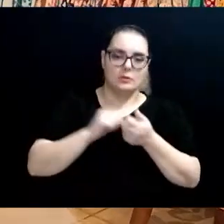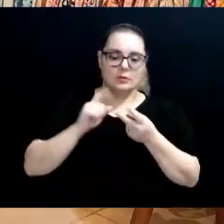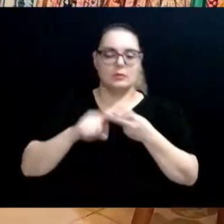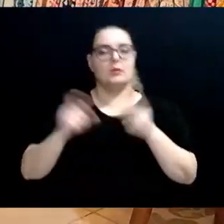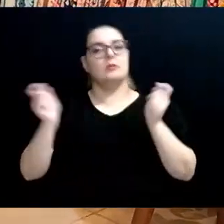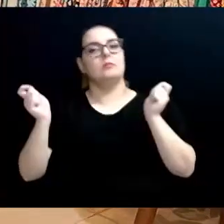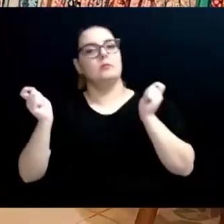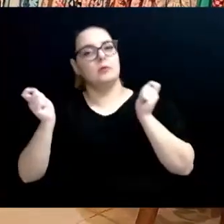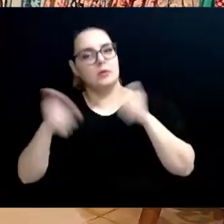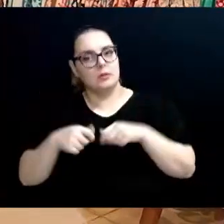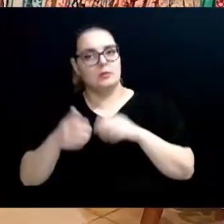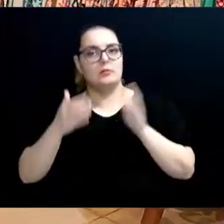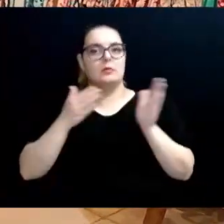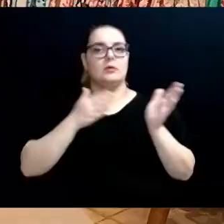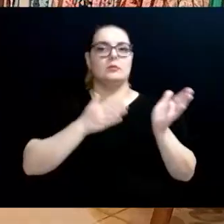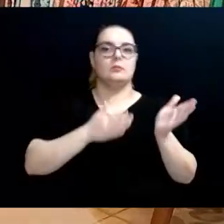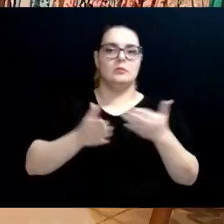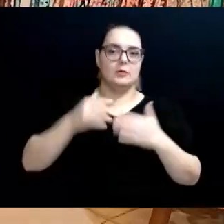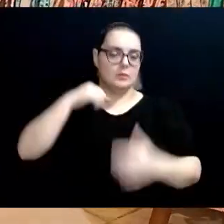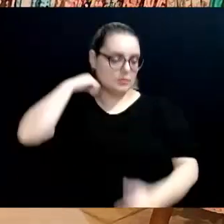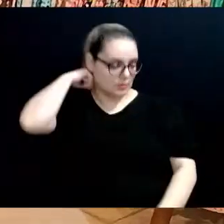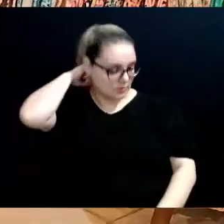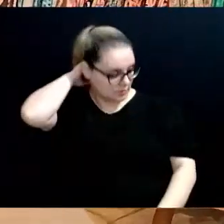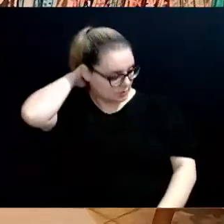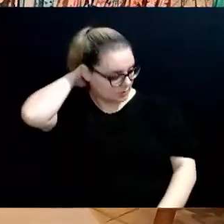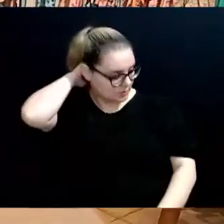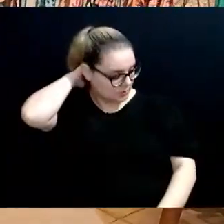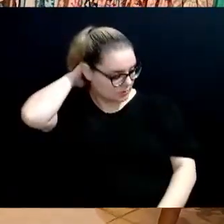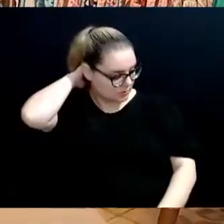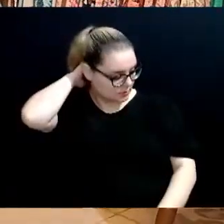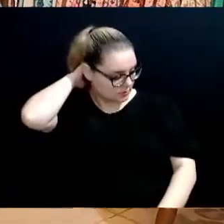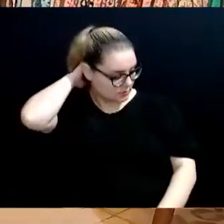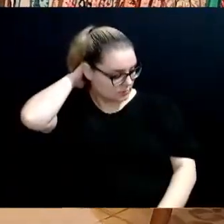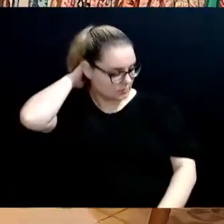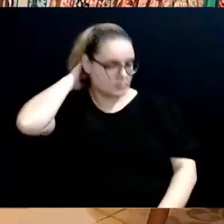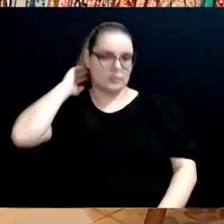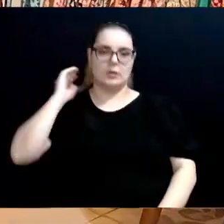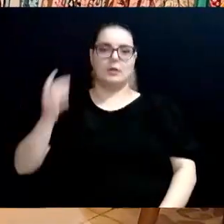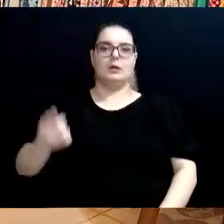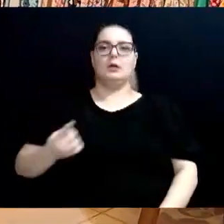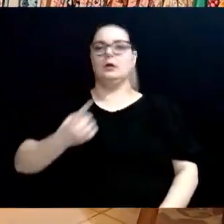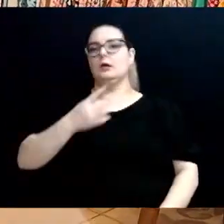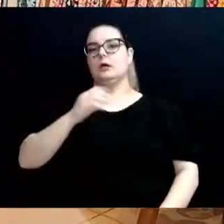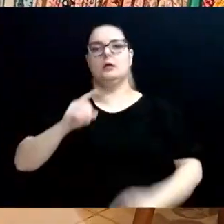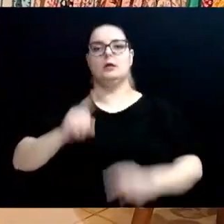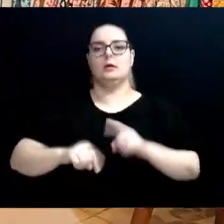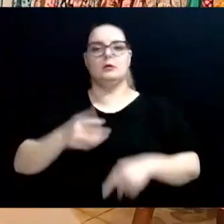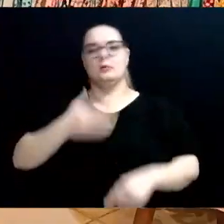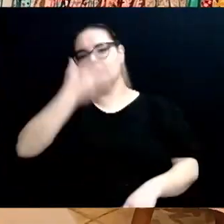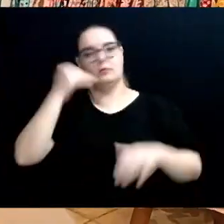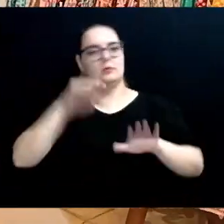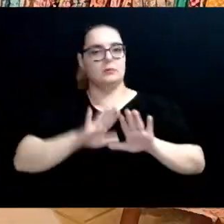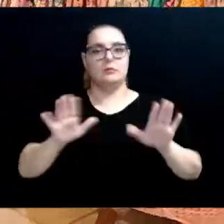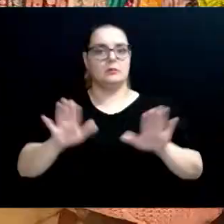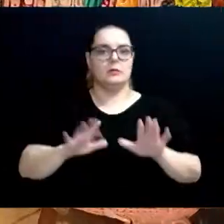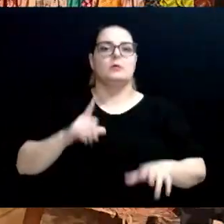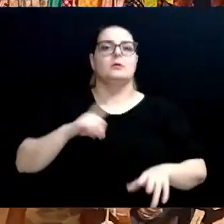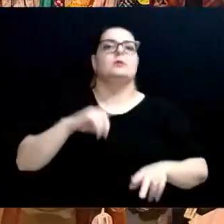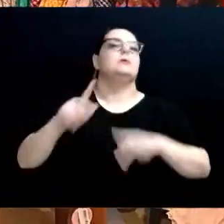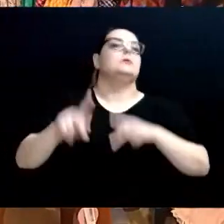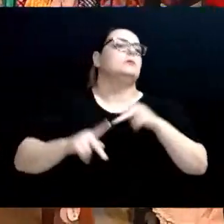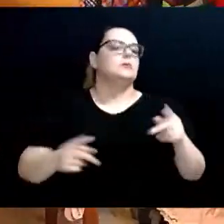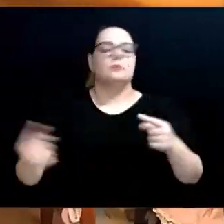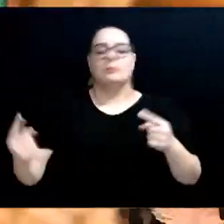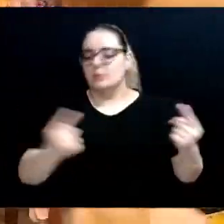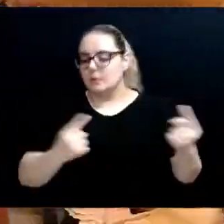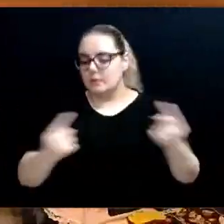Primeiro tem que ter qualidade, tem que ter capacidade produtiva, Não pode trazer 10 produtos e esquecer aqui.